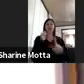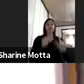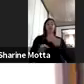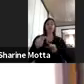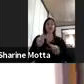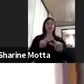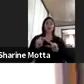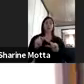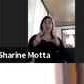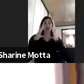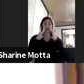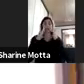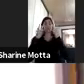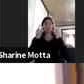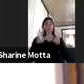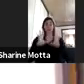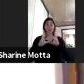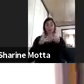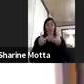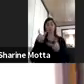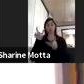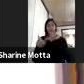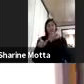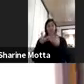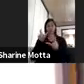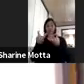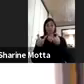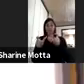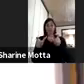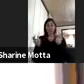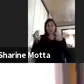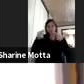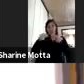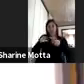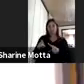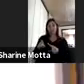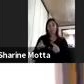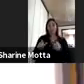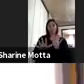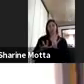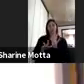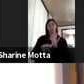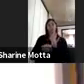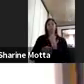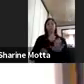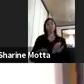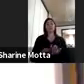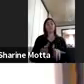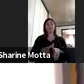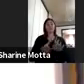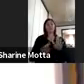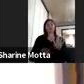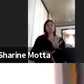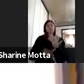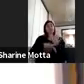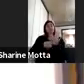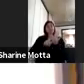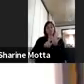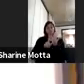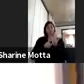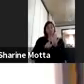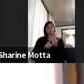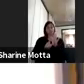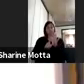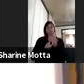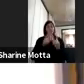atenção às vítimas, ela prevê repressão ao tráfico, mas aí a gente volta para um ponto muito importante,